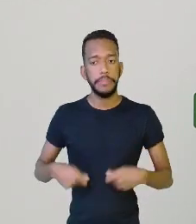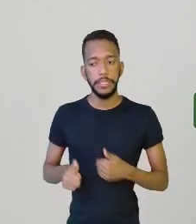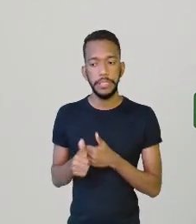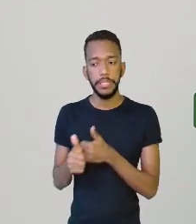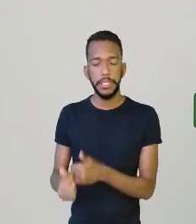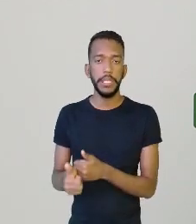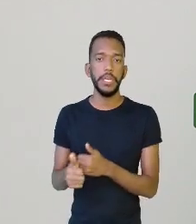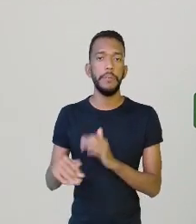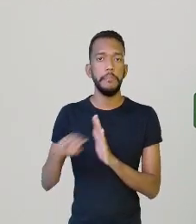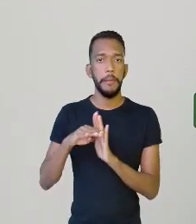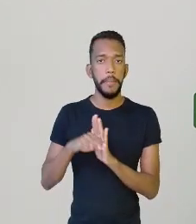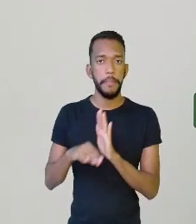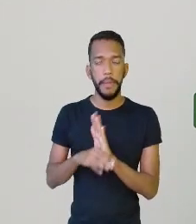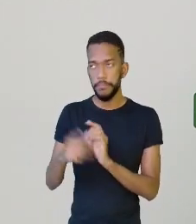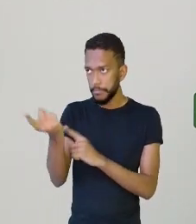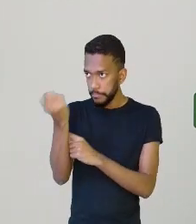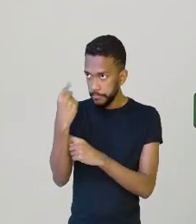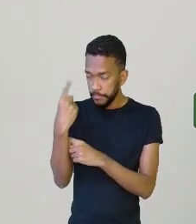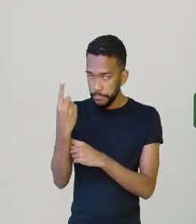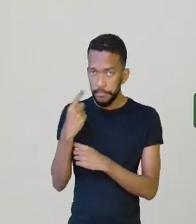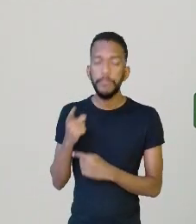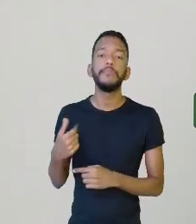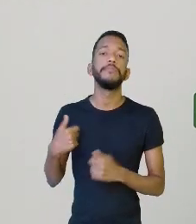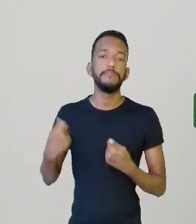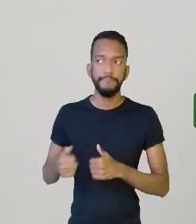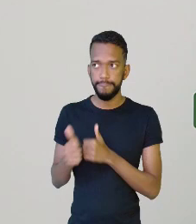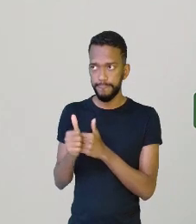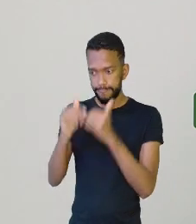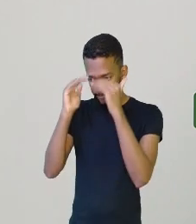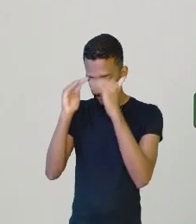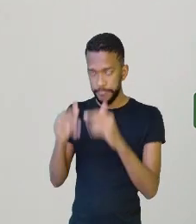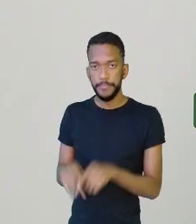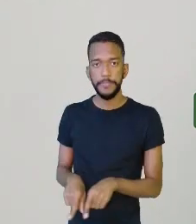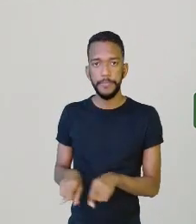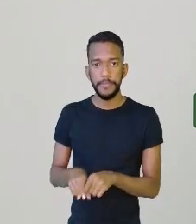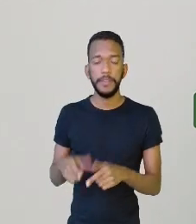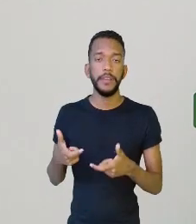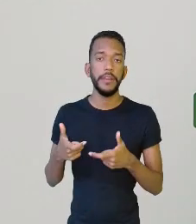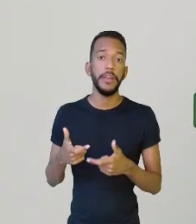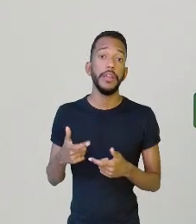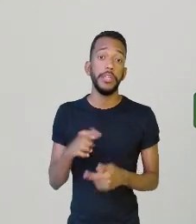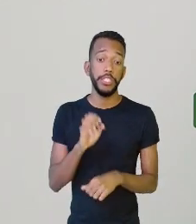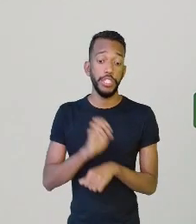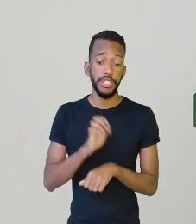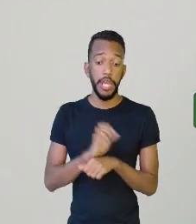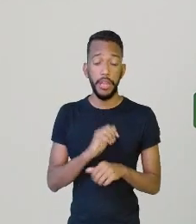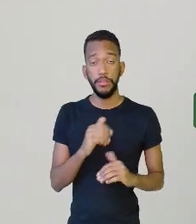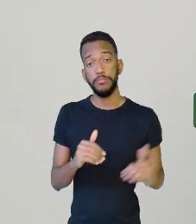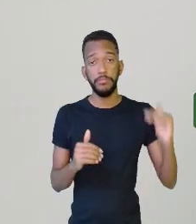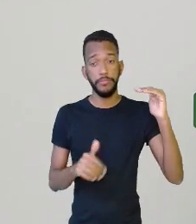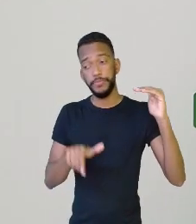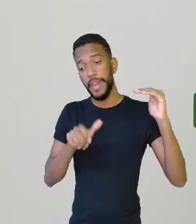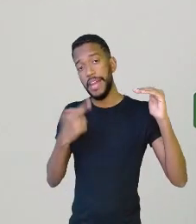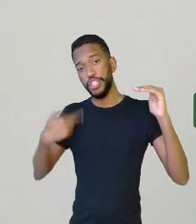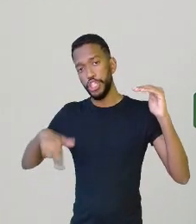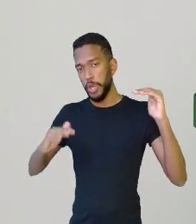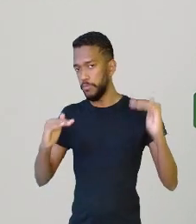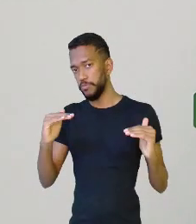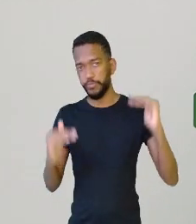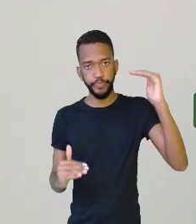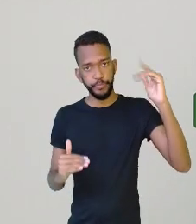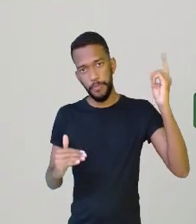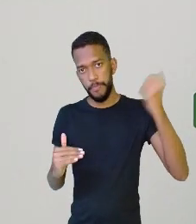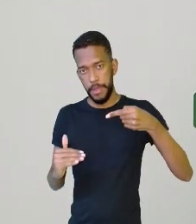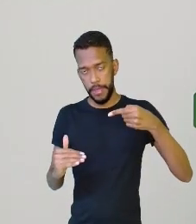ordens também do Estado. O Estado era maior, inclusive maior do que a religião. Então, os impostos, tudo